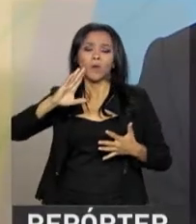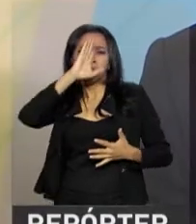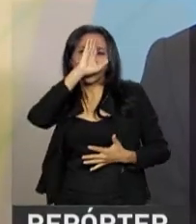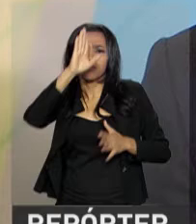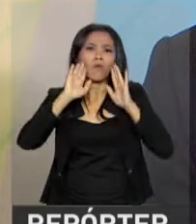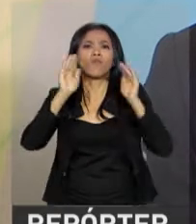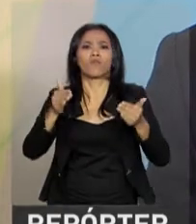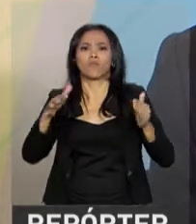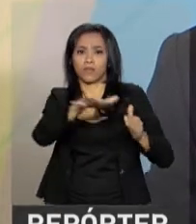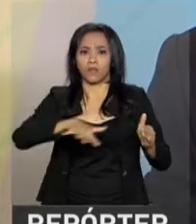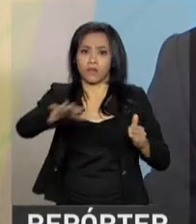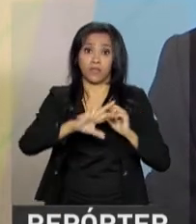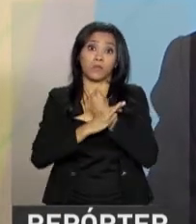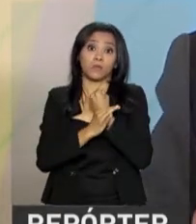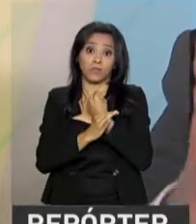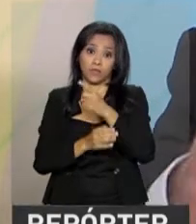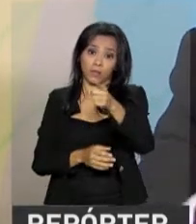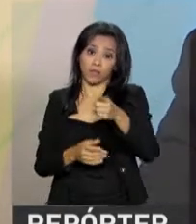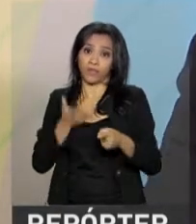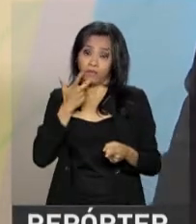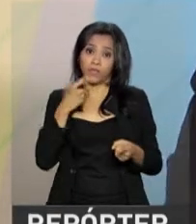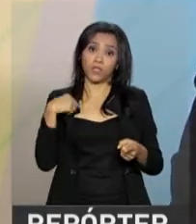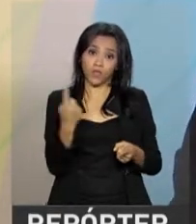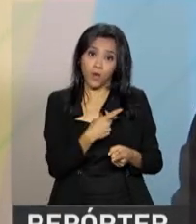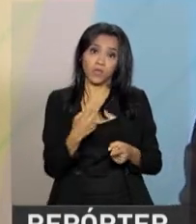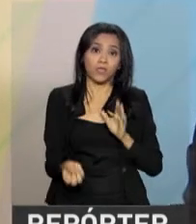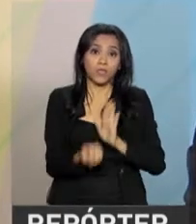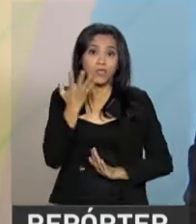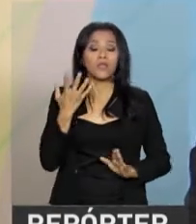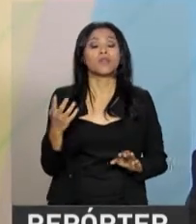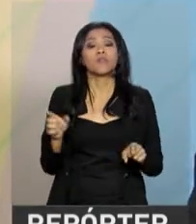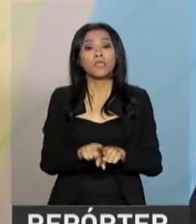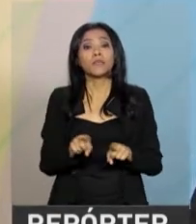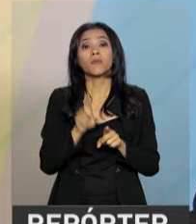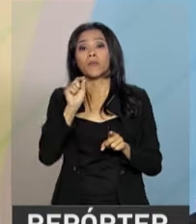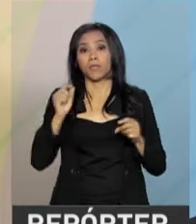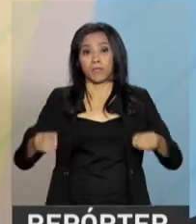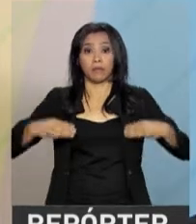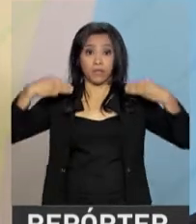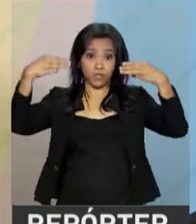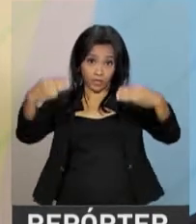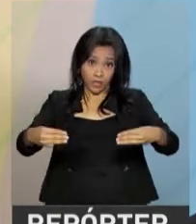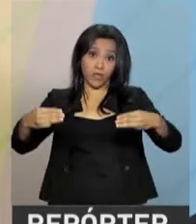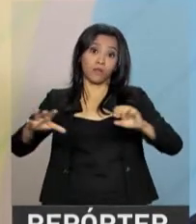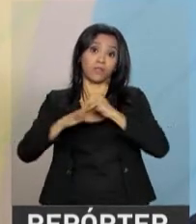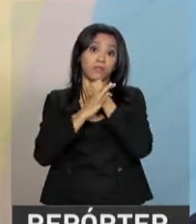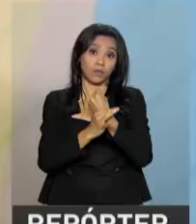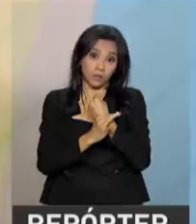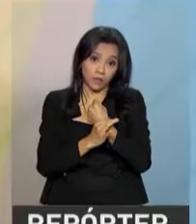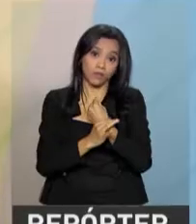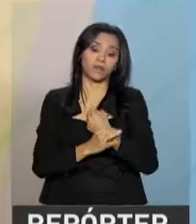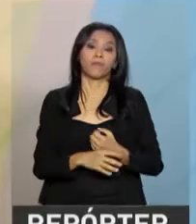a segurança pública como um todo e, por isso, criamos também um Ministério Extraordinário da Segurança